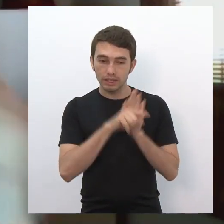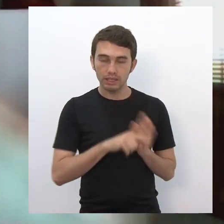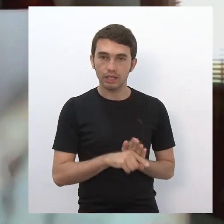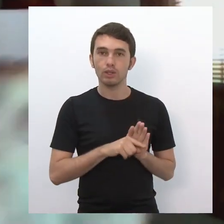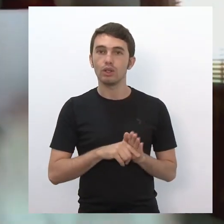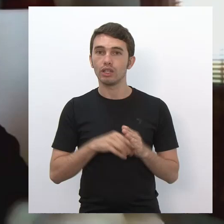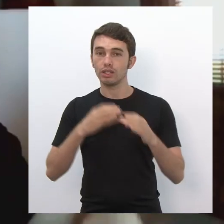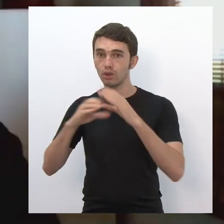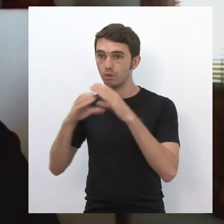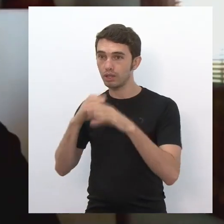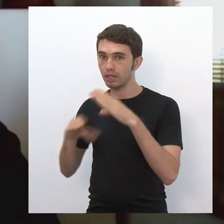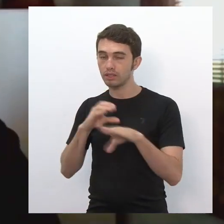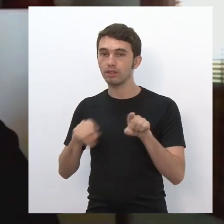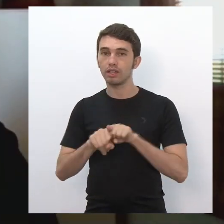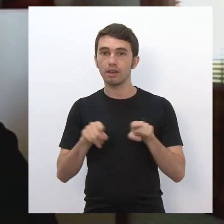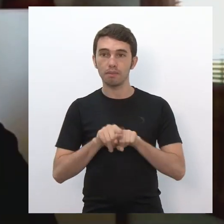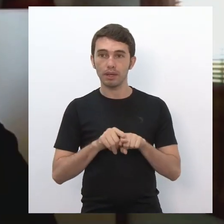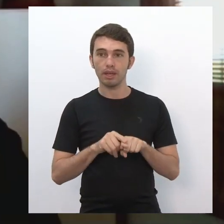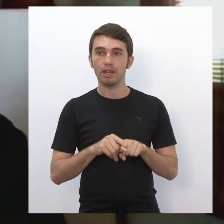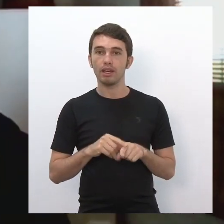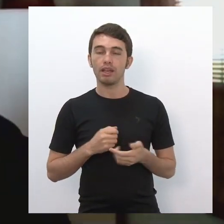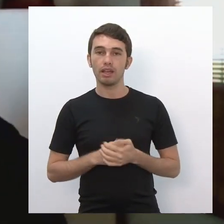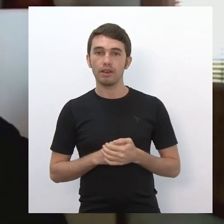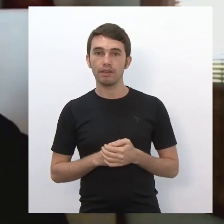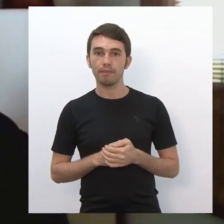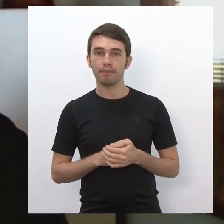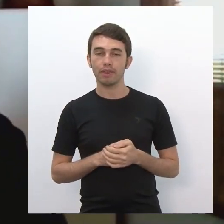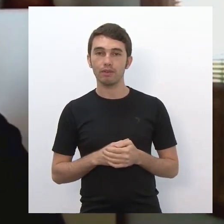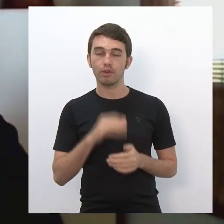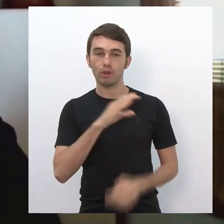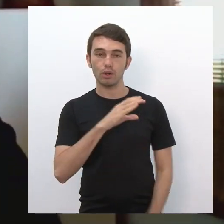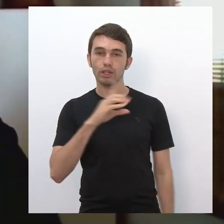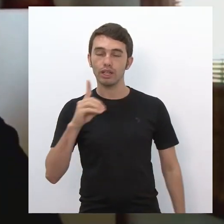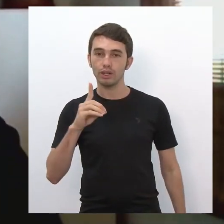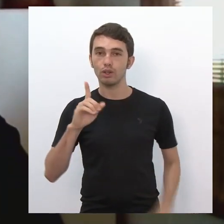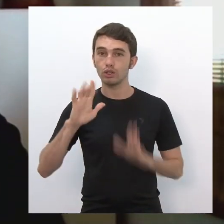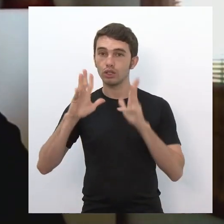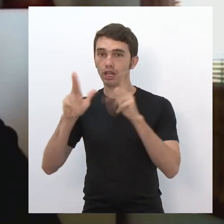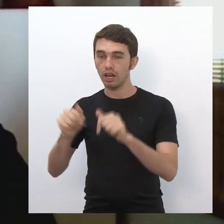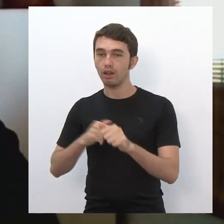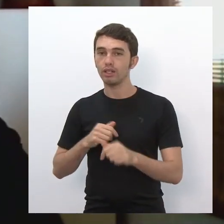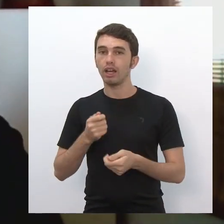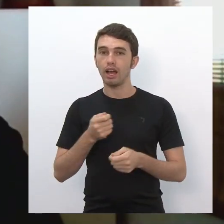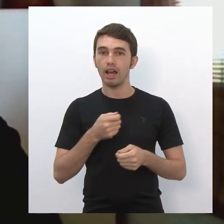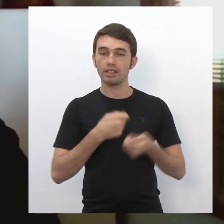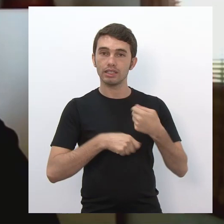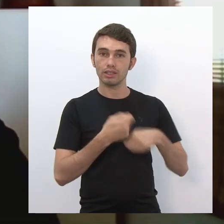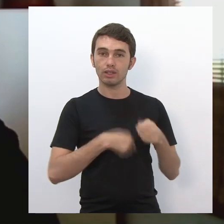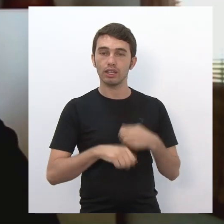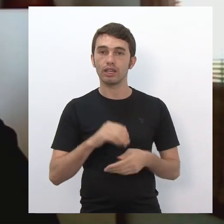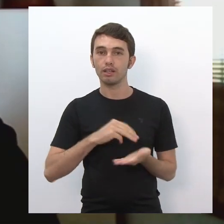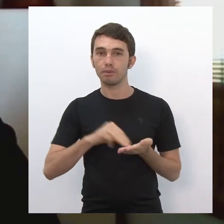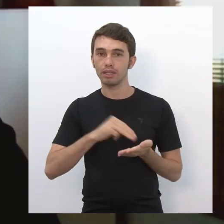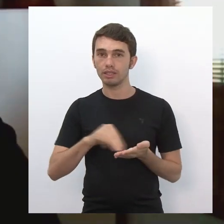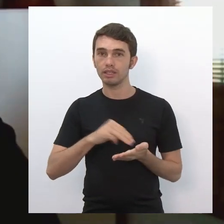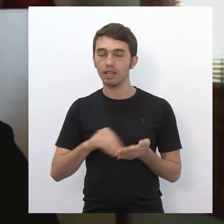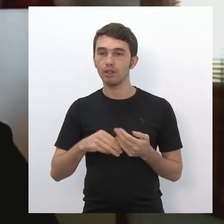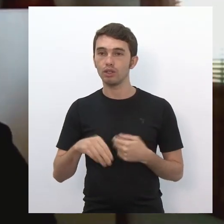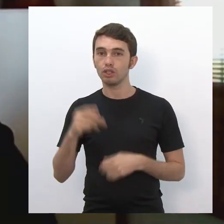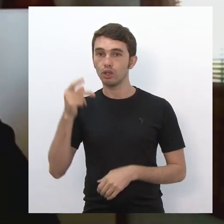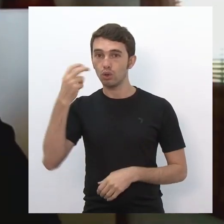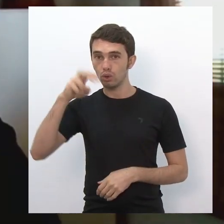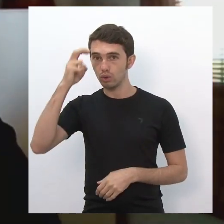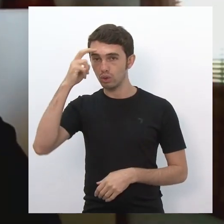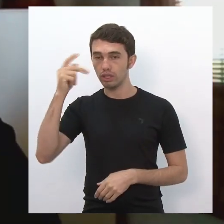atuou na área de multimeios e formação, foi coordenador-geral da assessoria da Secretaria Municipal de Cultura de São Paulo